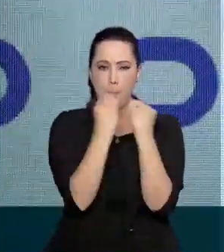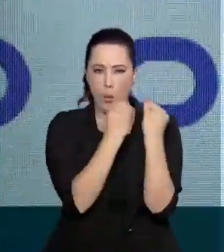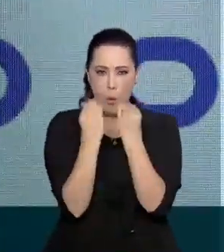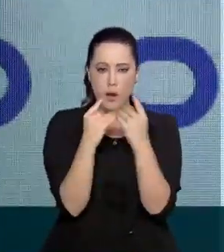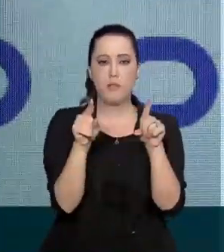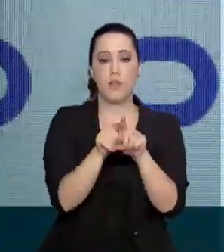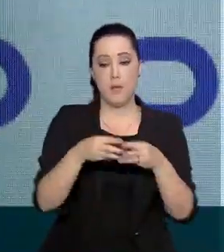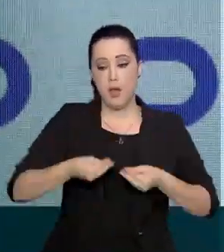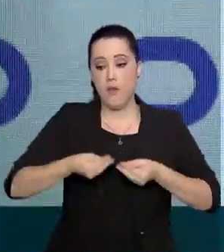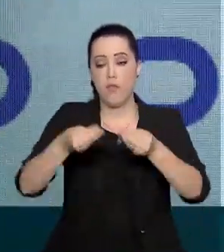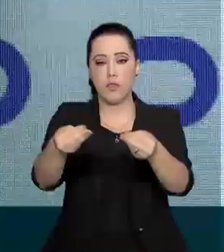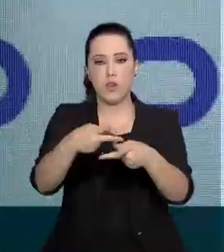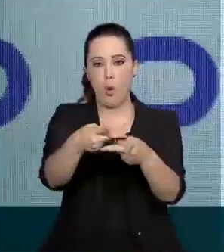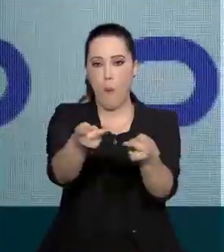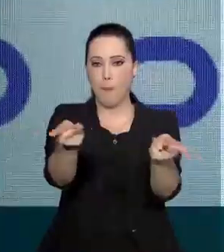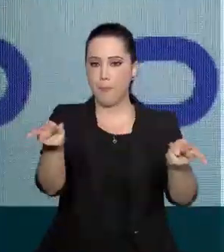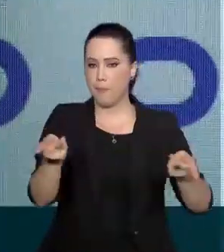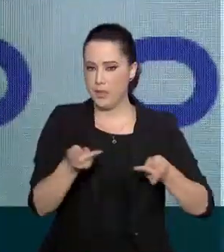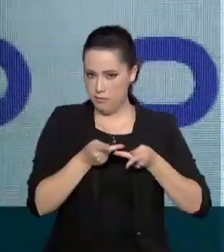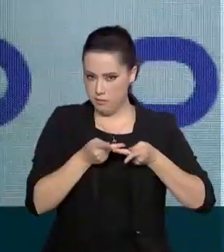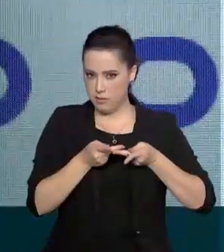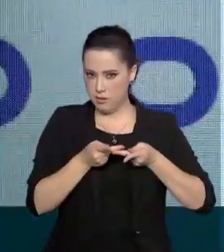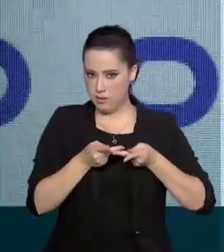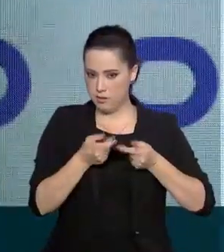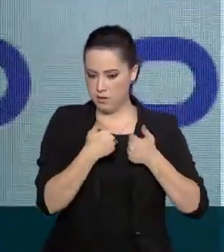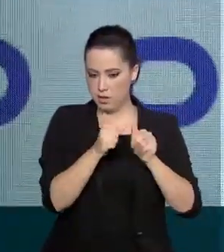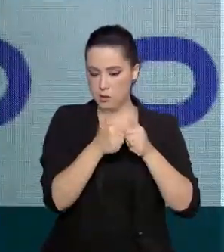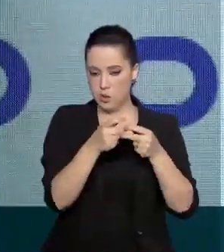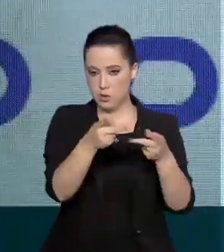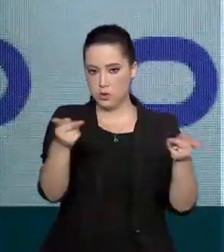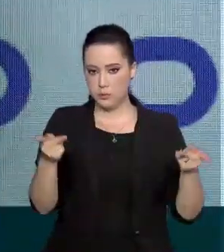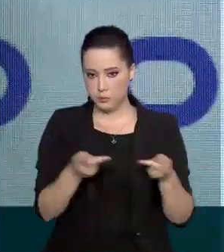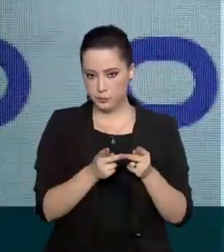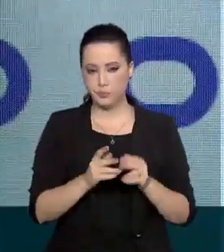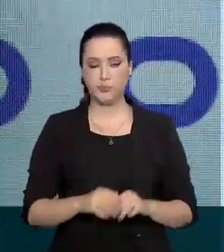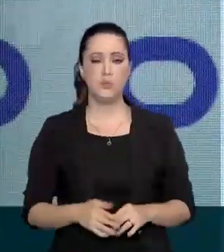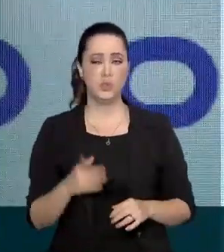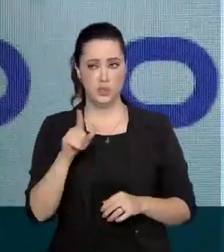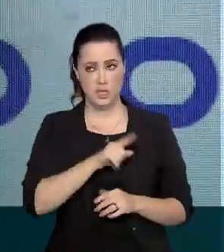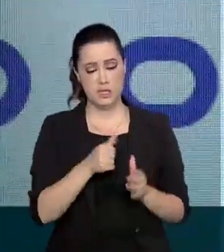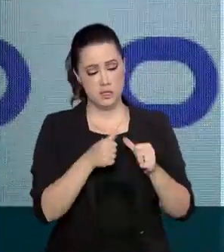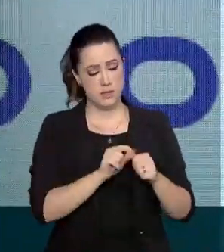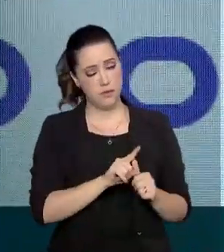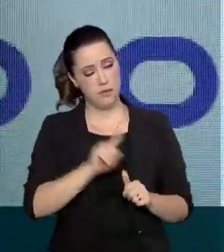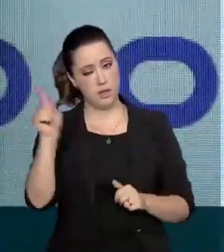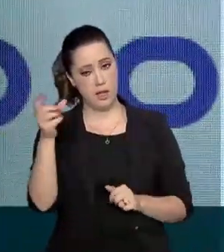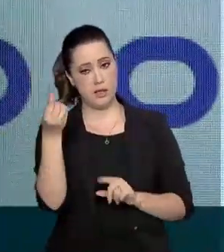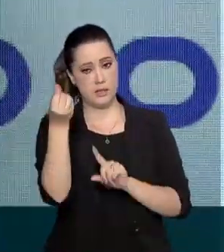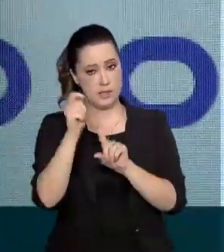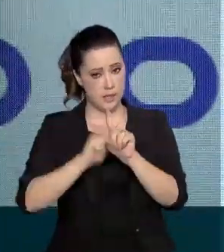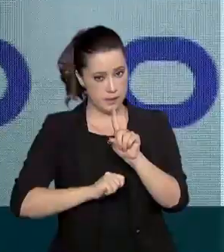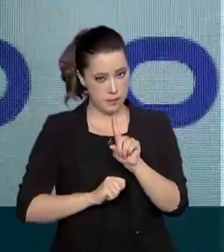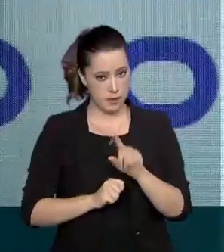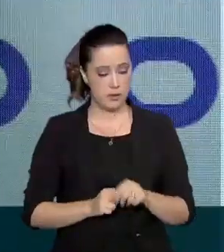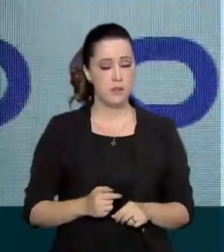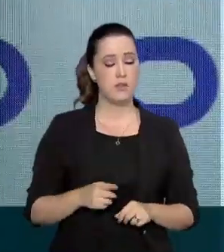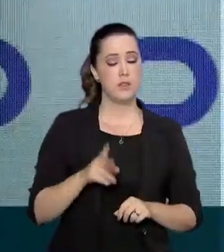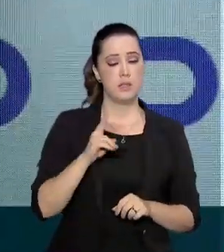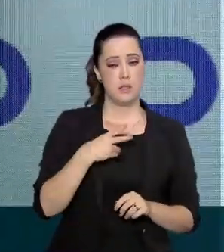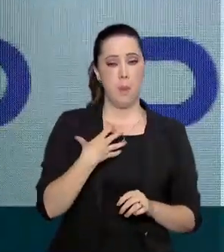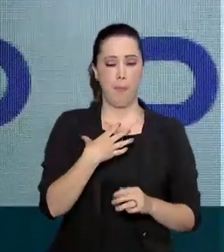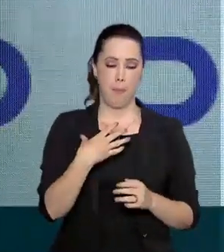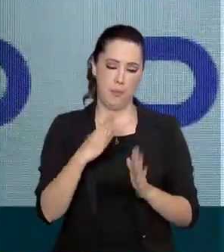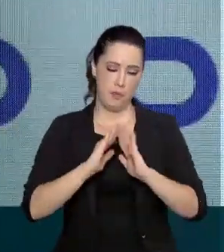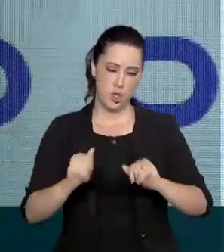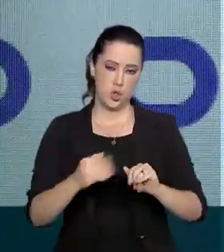E esteve lá por 6 meses, porque pediu para mim para ir para lá, eu sou pai até morrer, não interessa a idade dele,